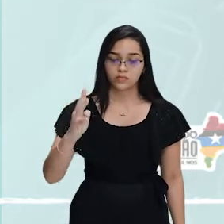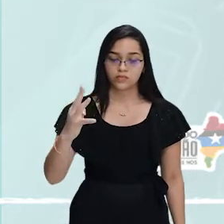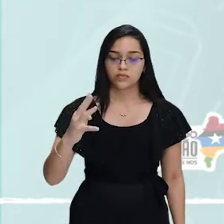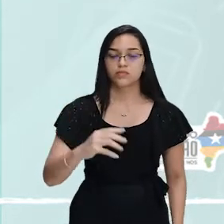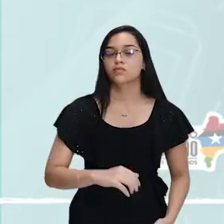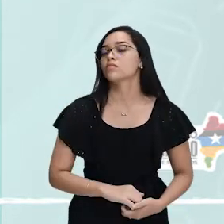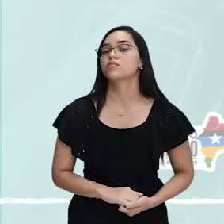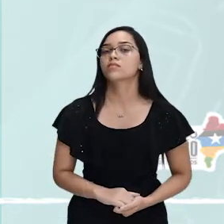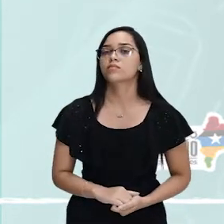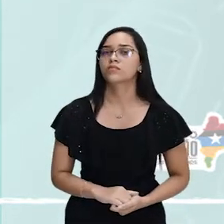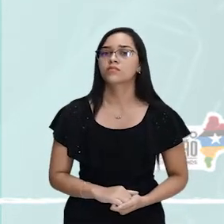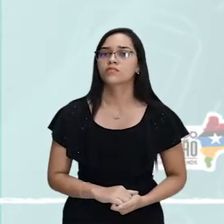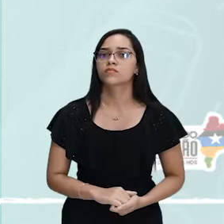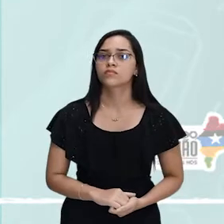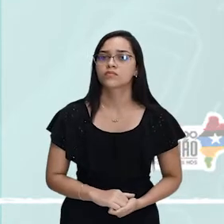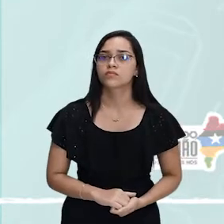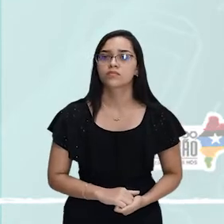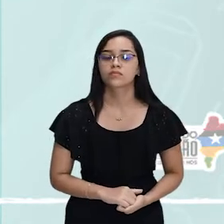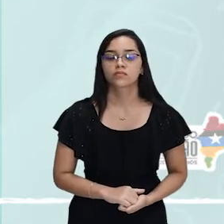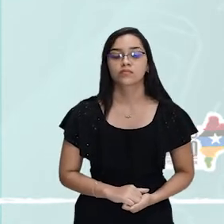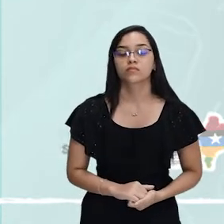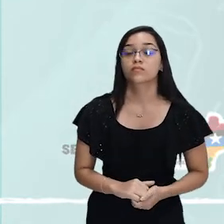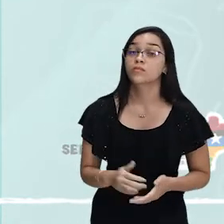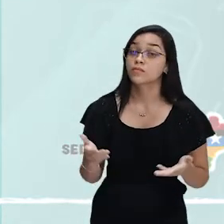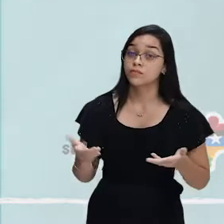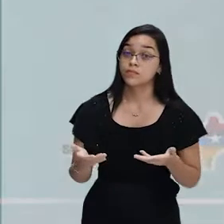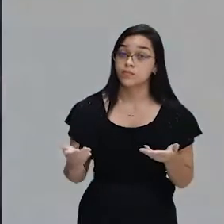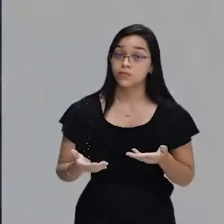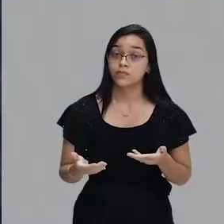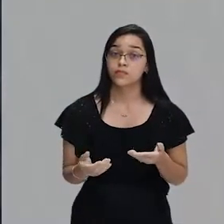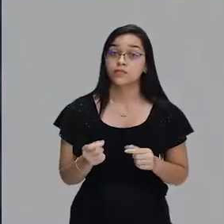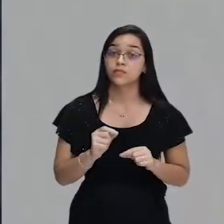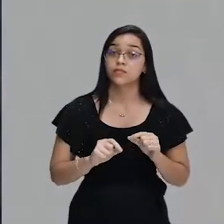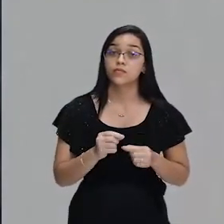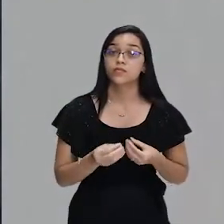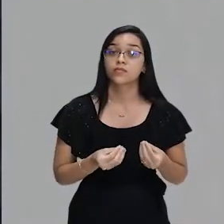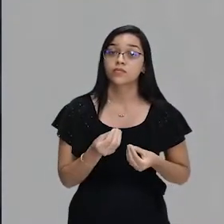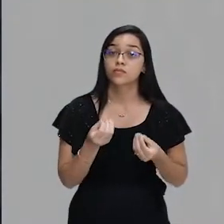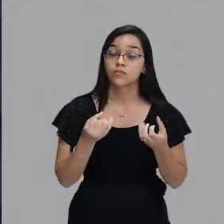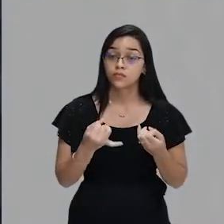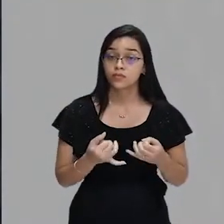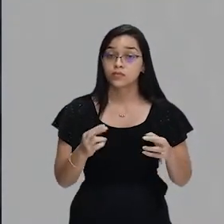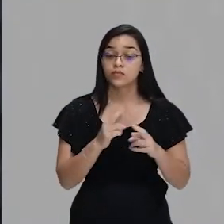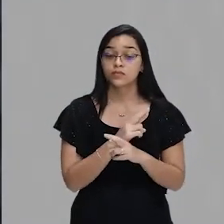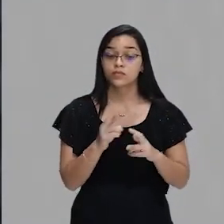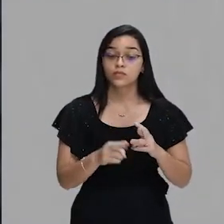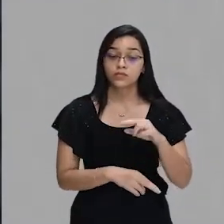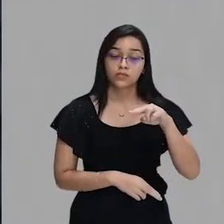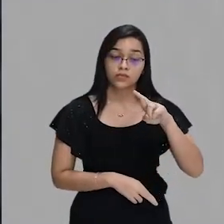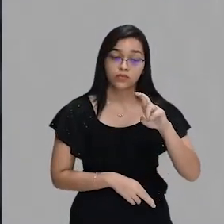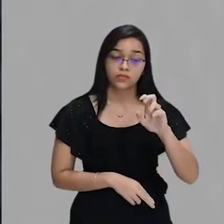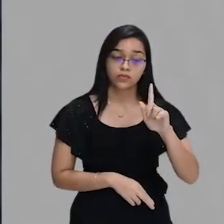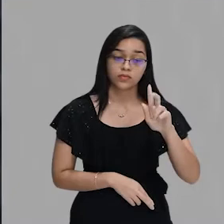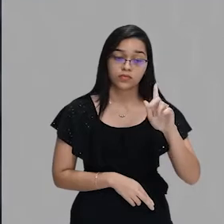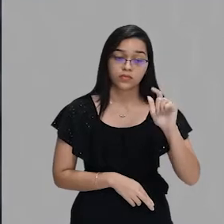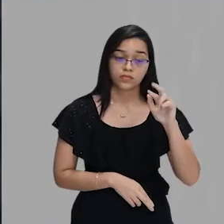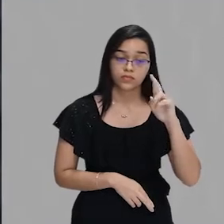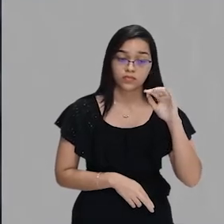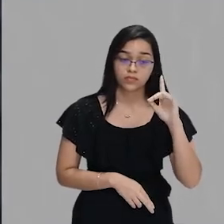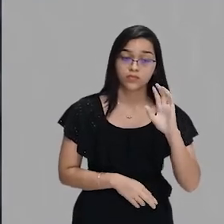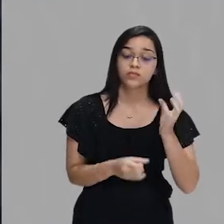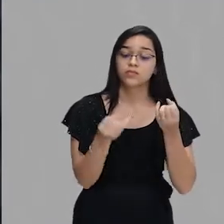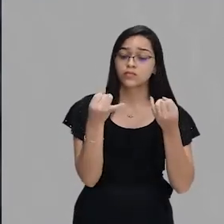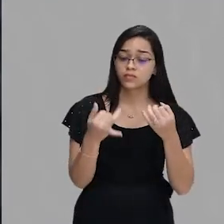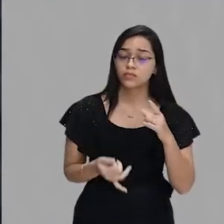4 ou 5. Tá? Então veja, gente, mais uma vez, como a questão fala em regularidade. Eu falei a palavrinha